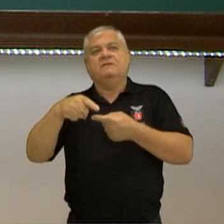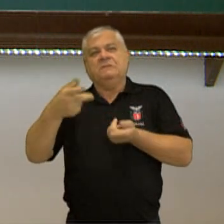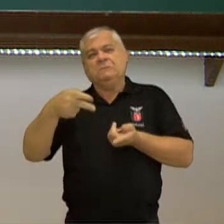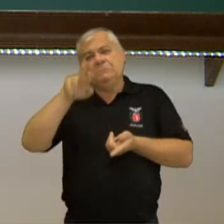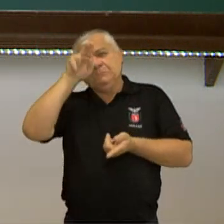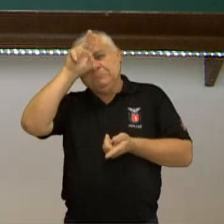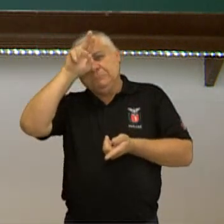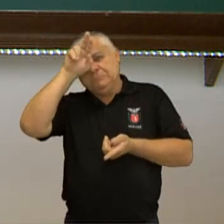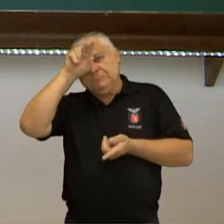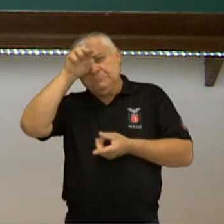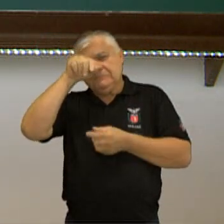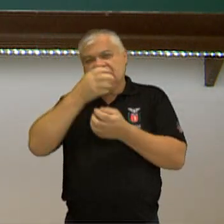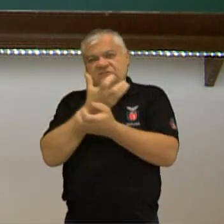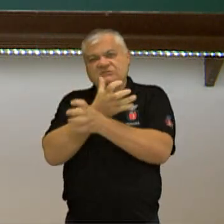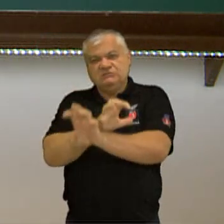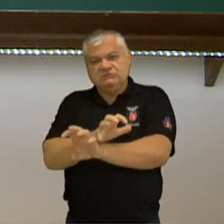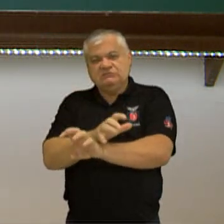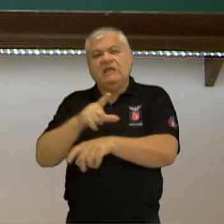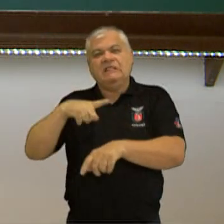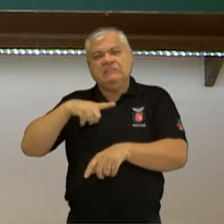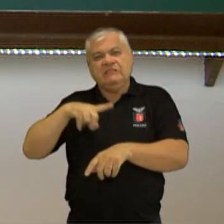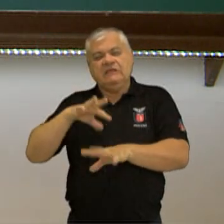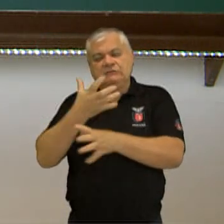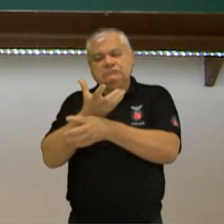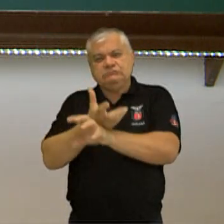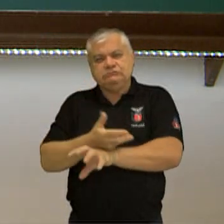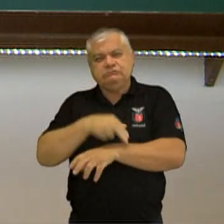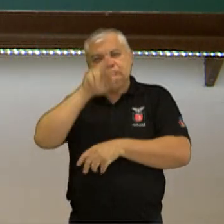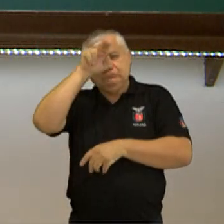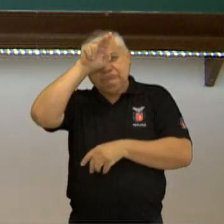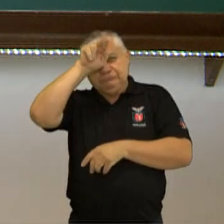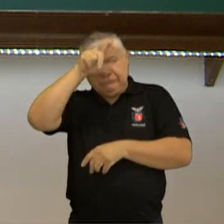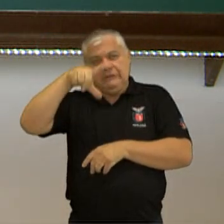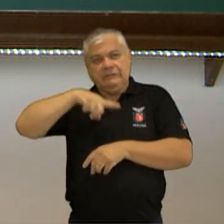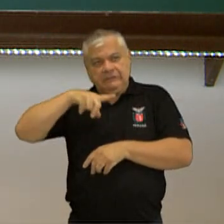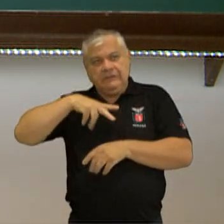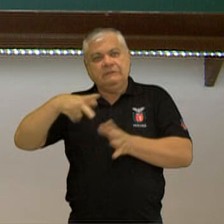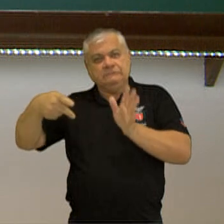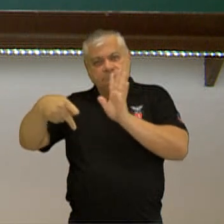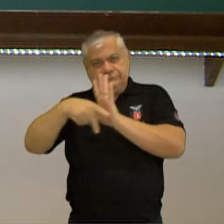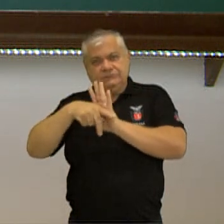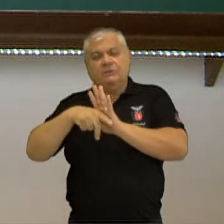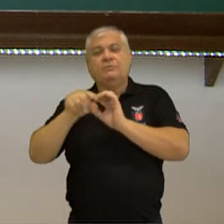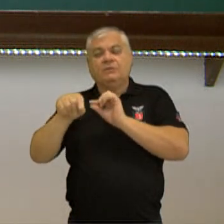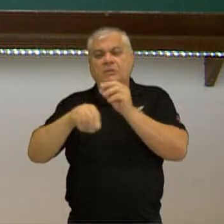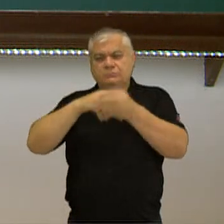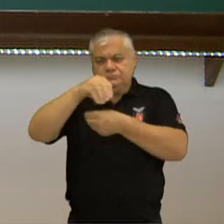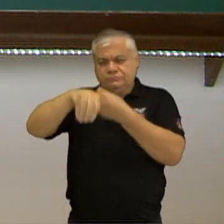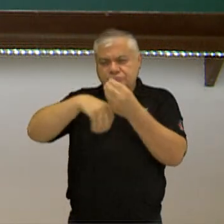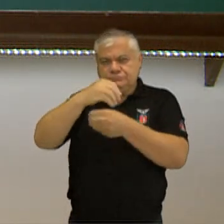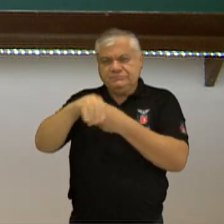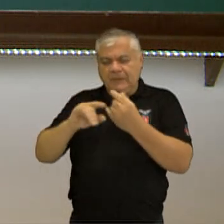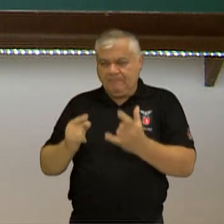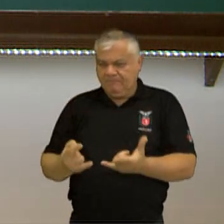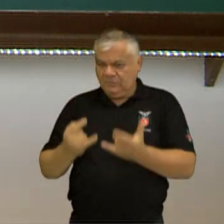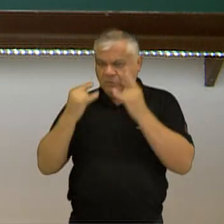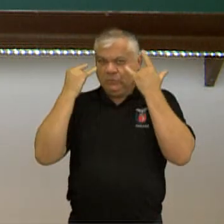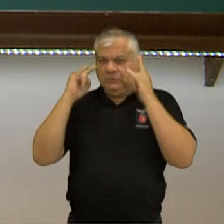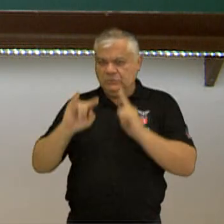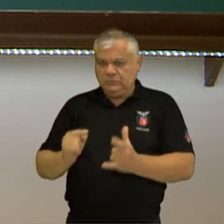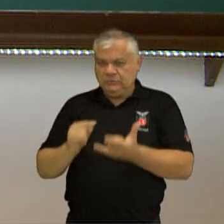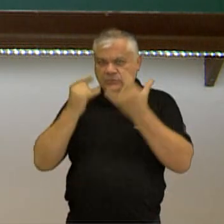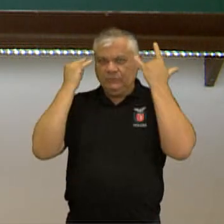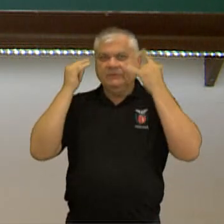presente no exoesqueleto, ou seja, no esqueleto externo de vários insetos, né, dando esse aspecto brilhoso e bonito